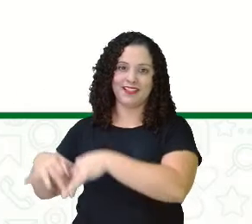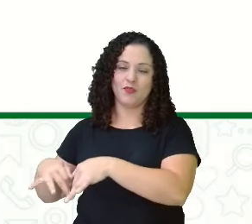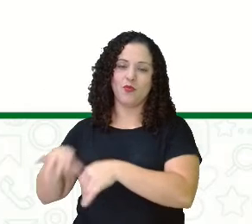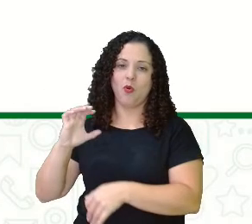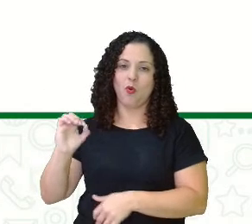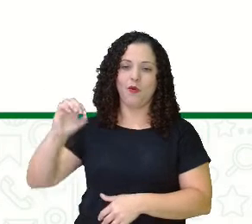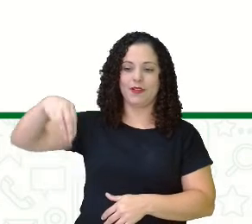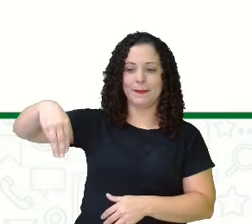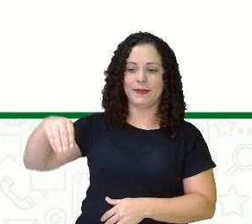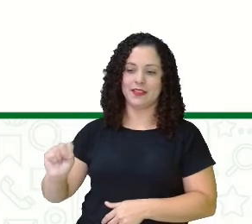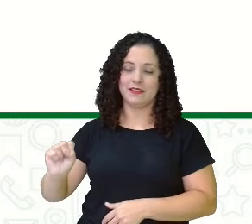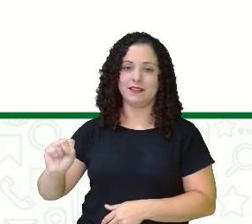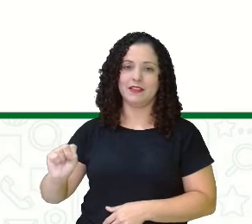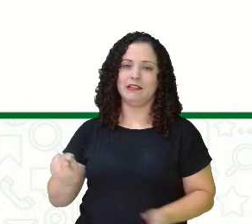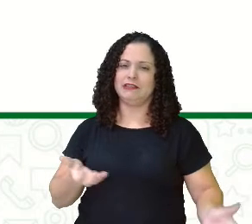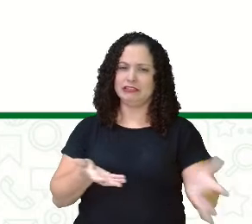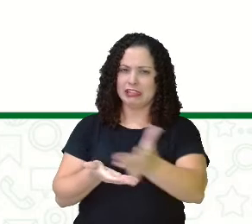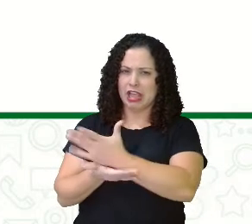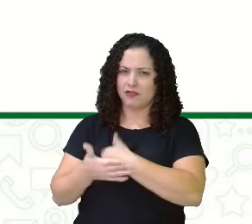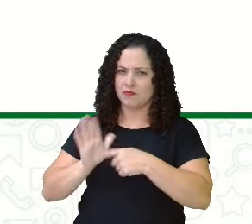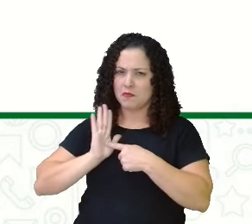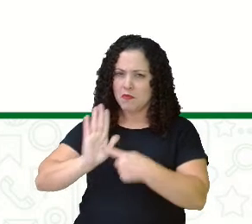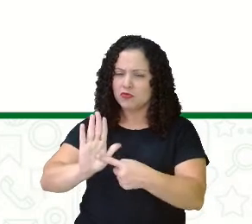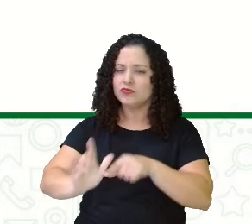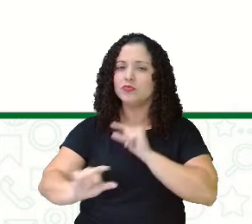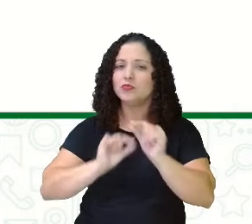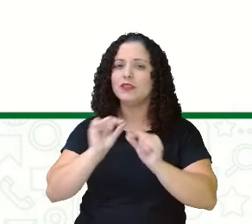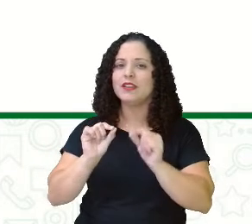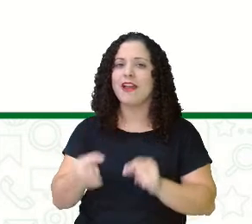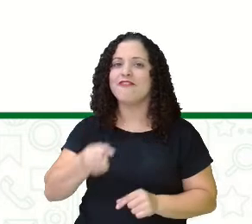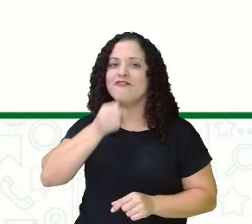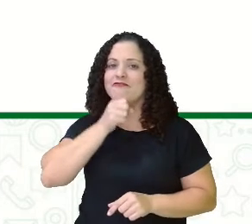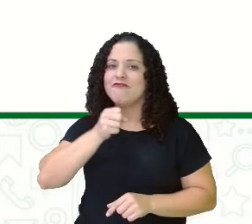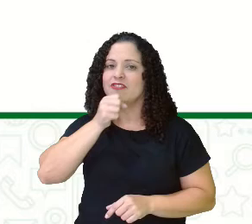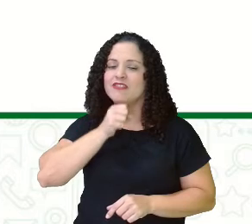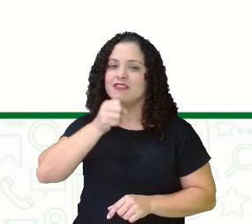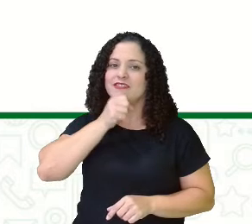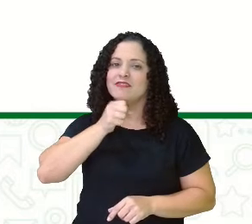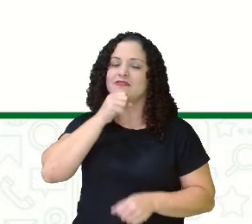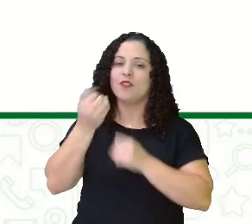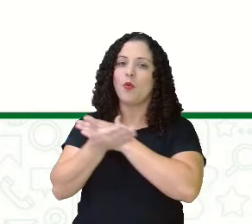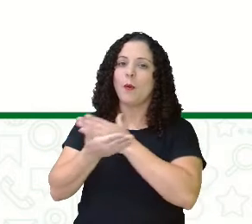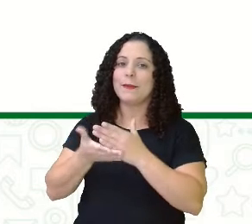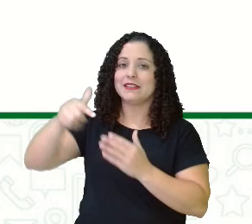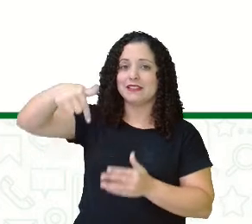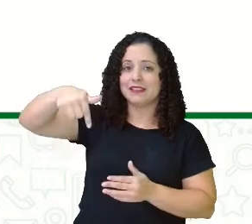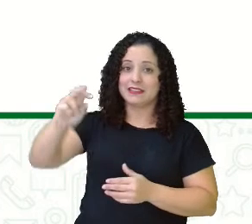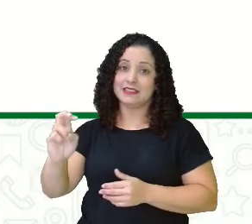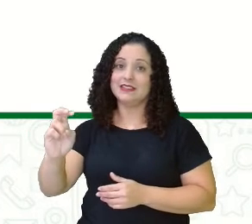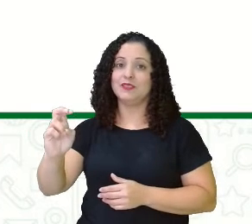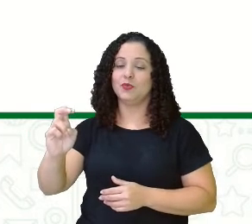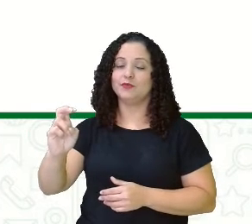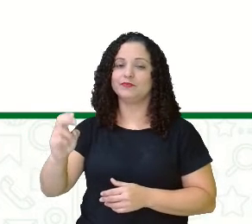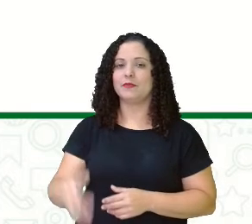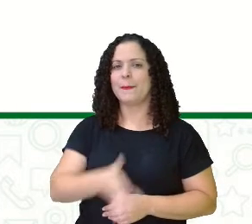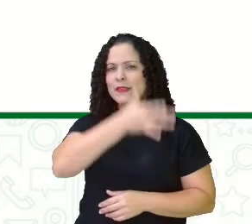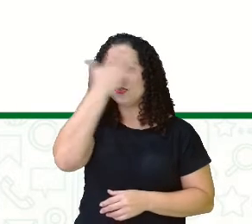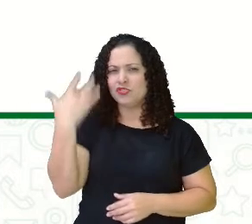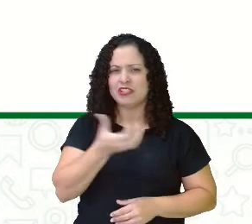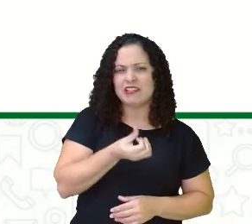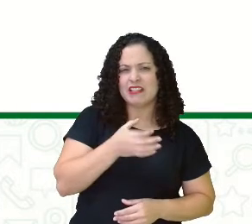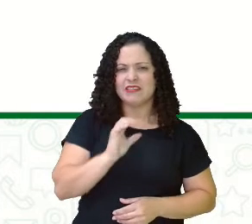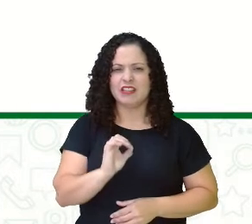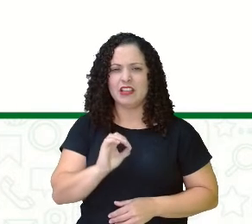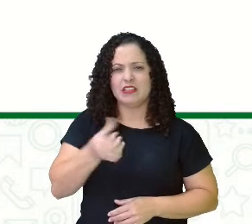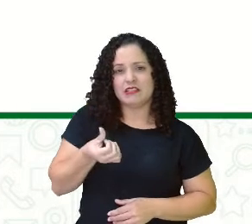OMS afirma que podemos considerar que a velhice se inicia a partir dos 75, já que muitas das pessoas de 60, 65 anos de